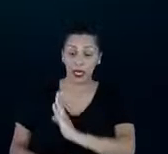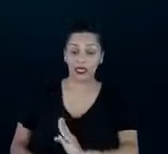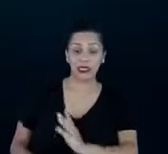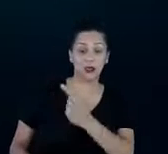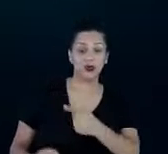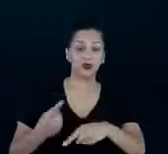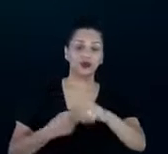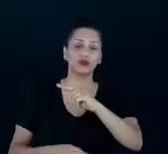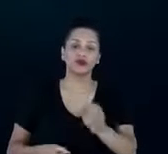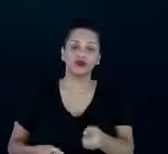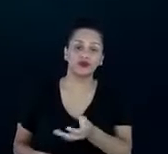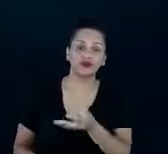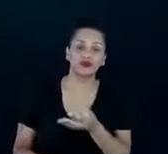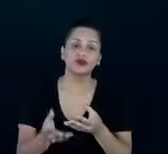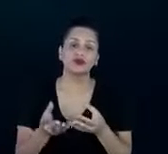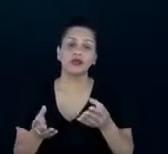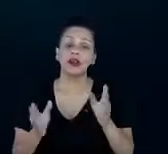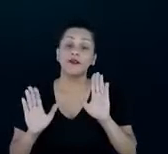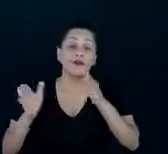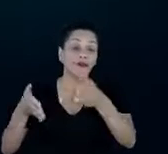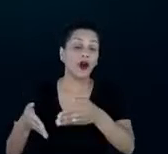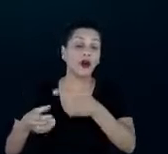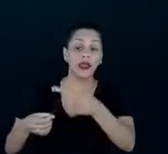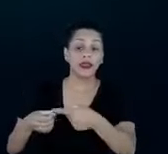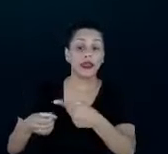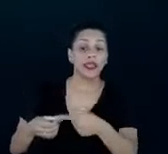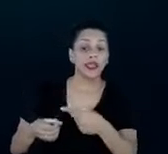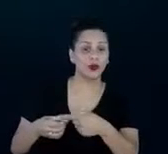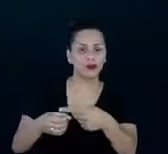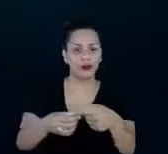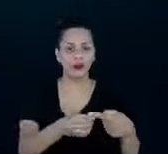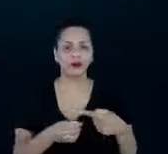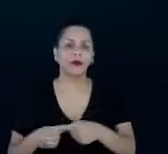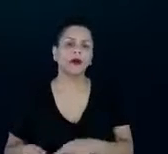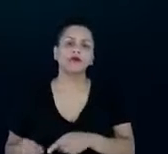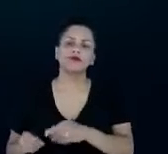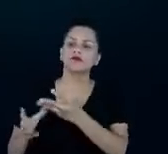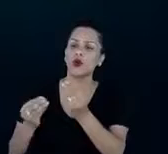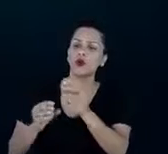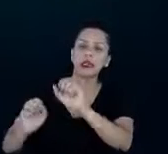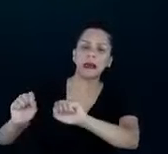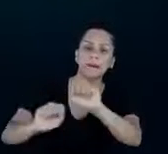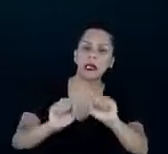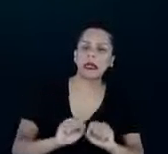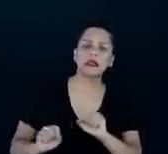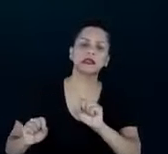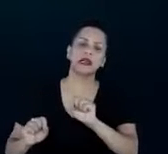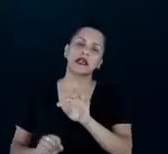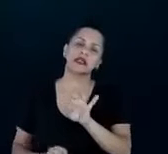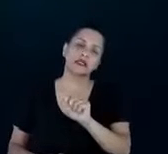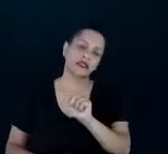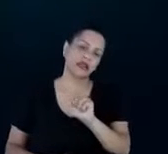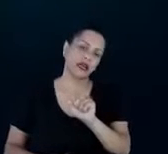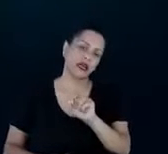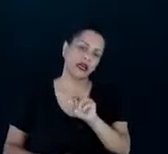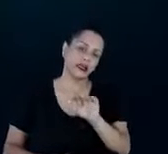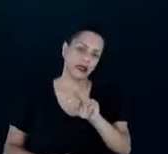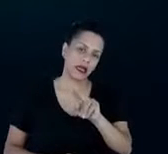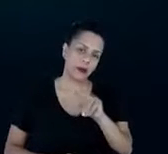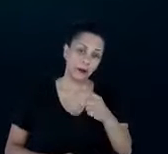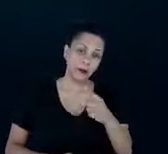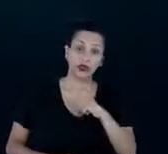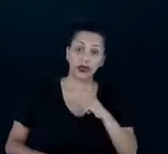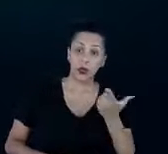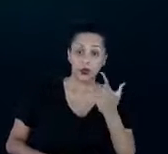no interior do Brasil eu falando com muita Startup muita gente que conseguiu e tá conseguindo Inovar Mesmo em